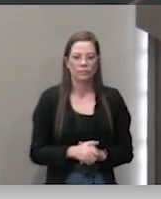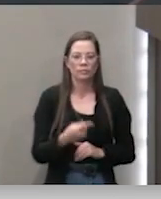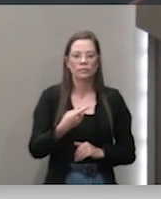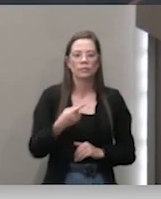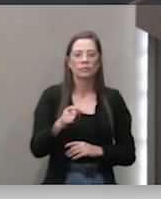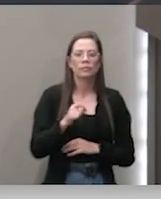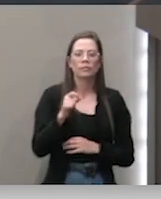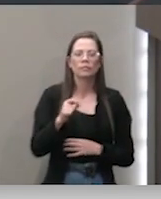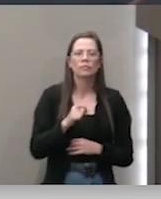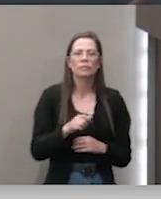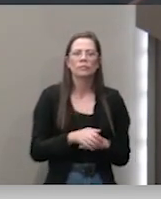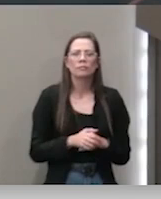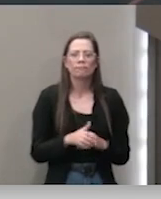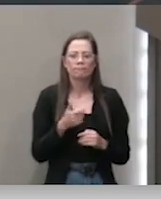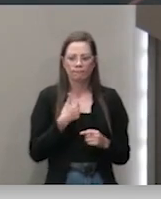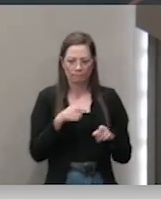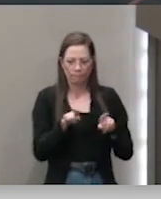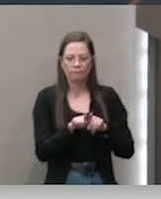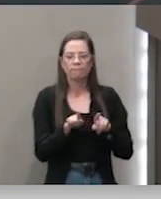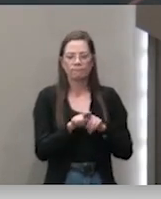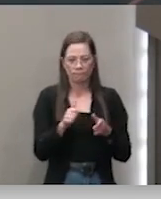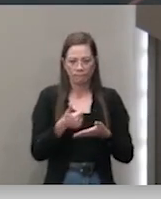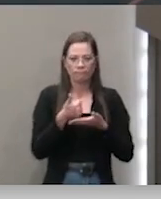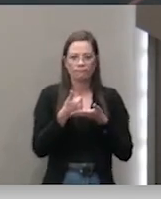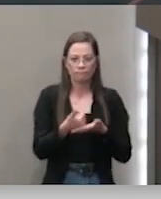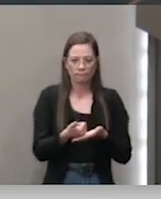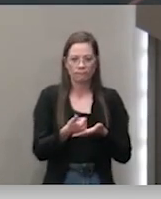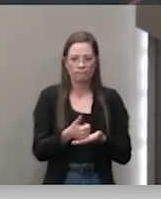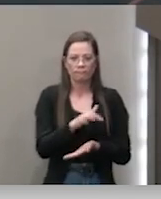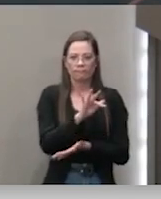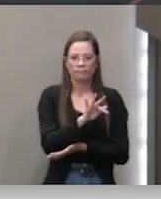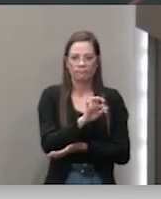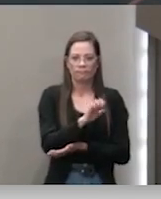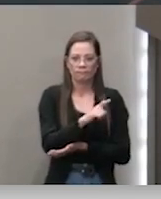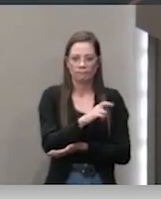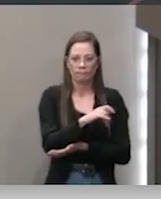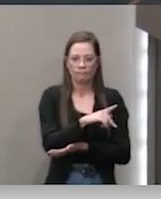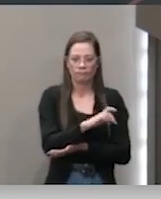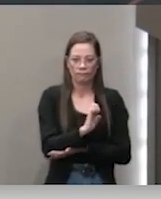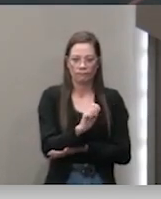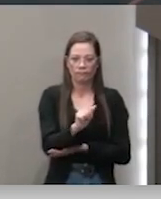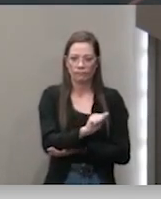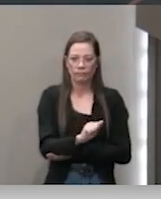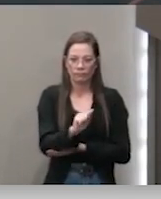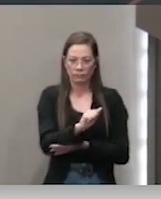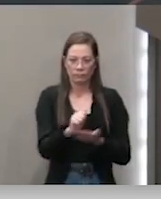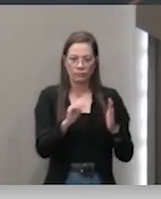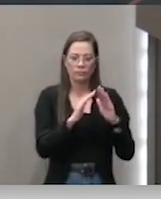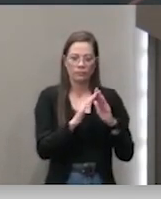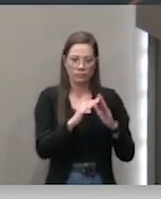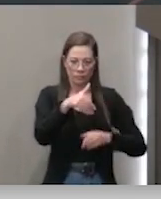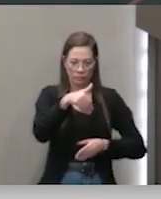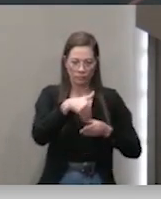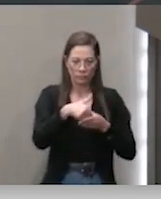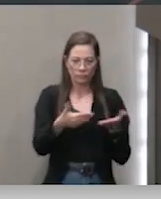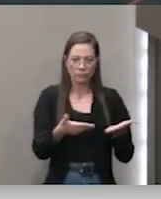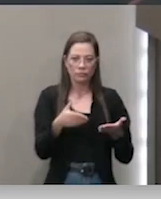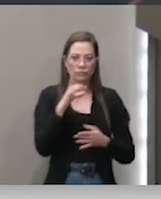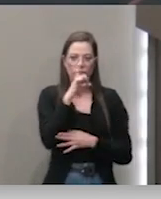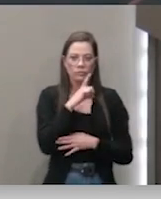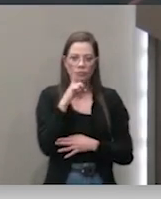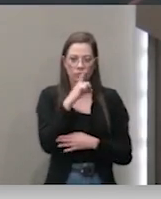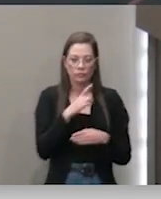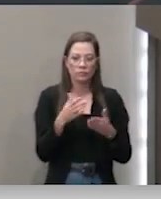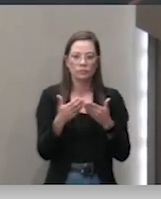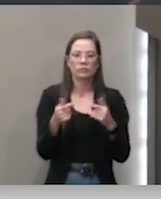Primeiramente, compactuo com a fala do colega Felipe sobre as eleições de moradores, né? Convoco o povo aí votar.